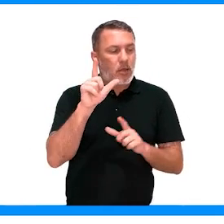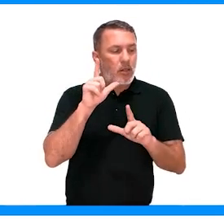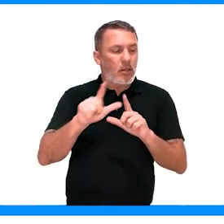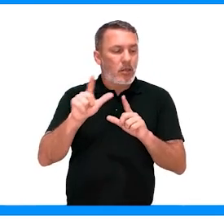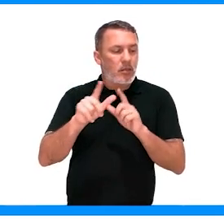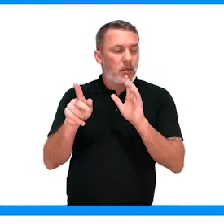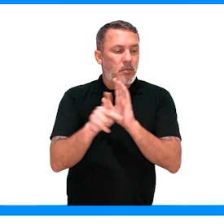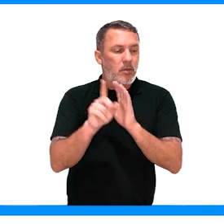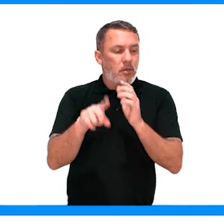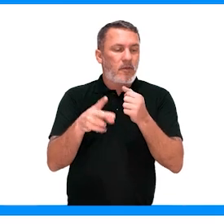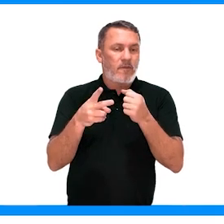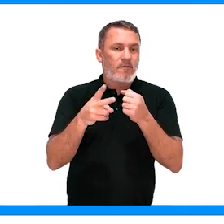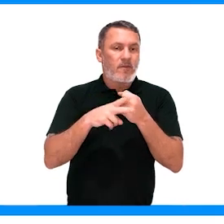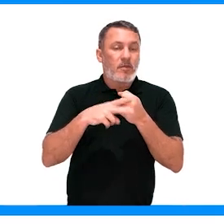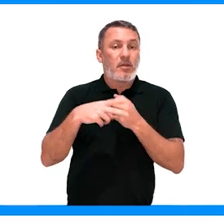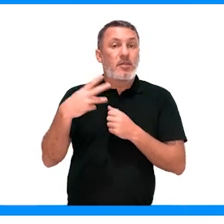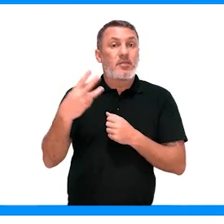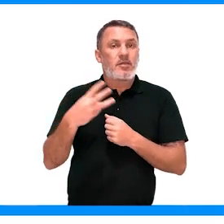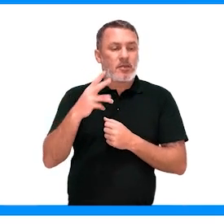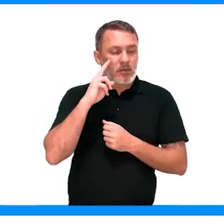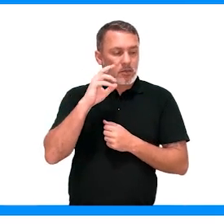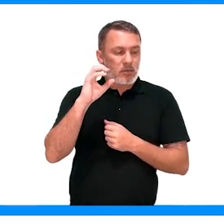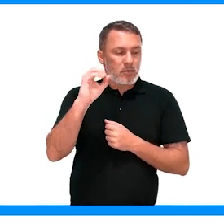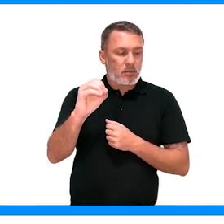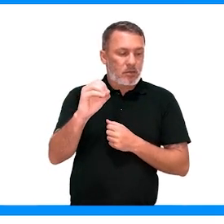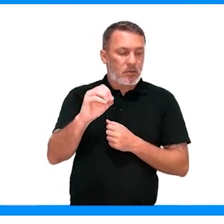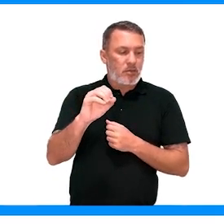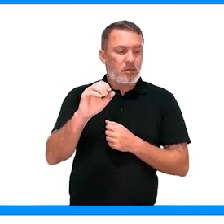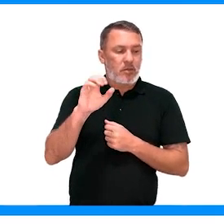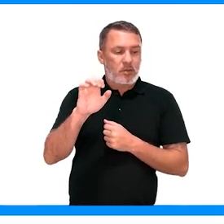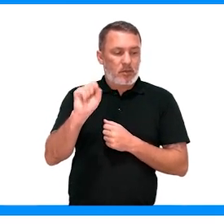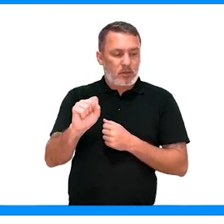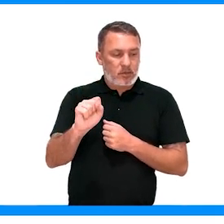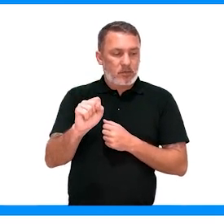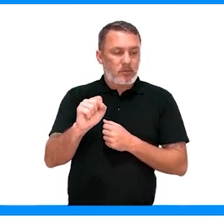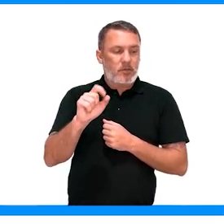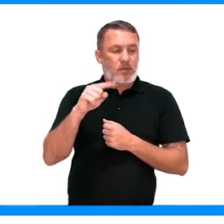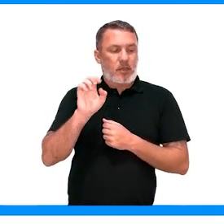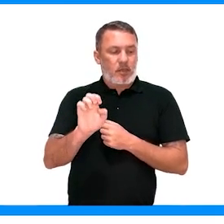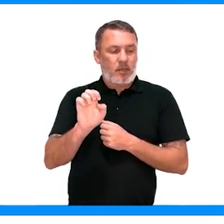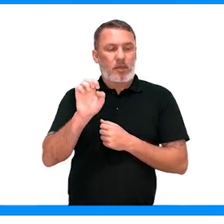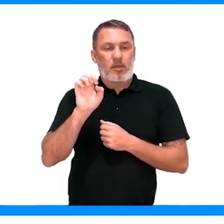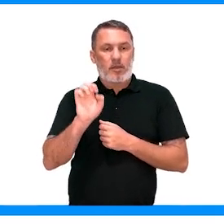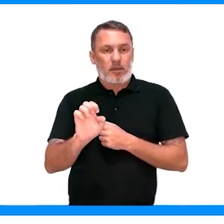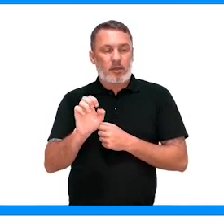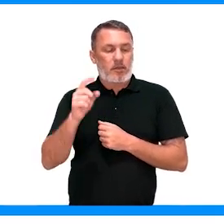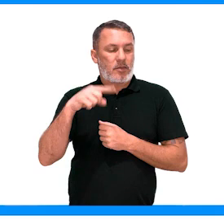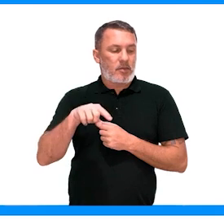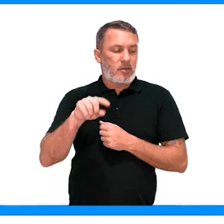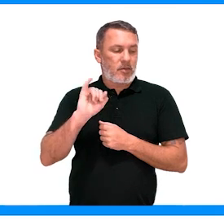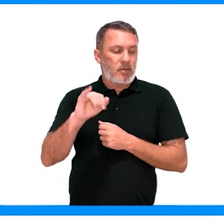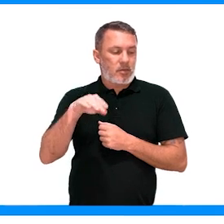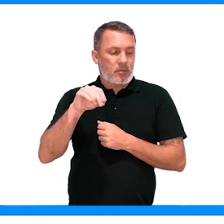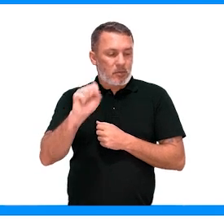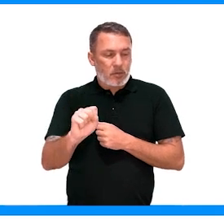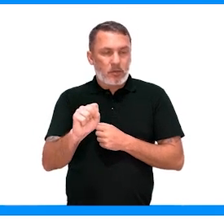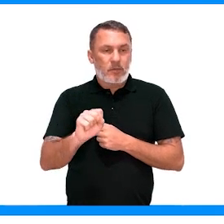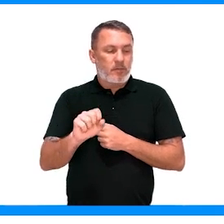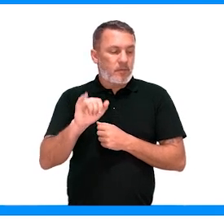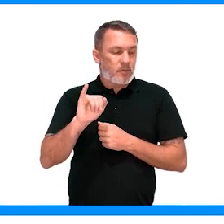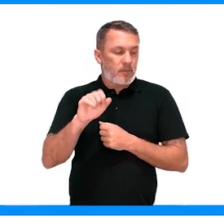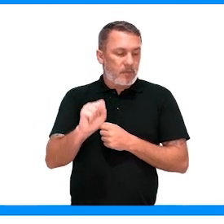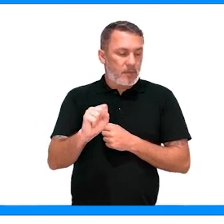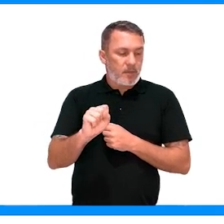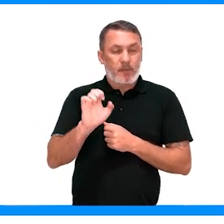a terminação do verbo na terceira conjugação. Então, yo vivo, tú vives, él vive.